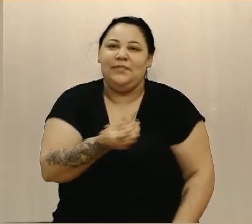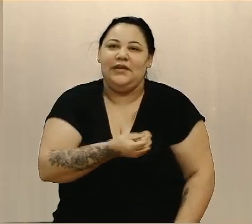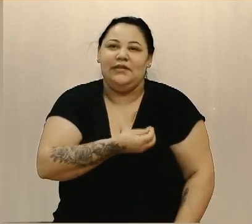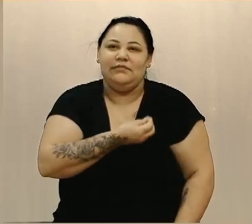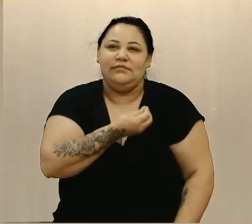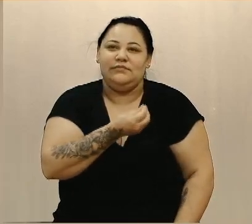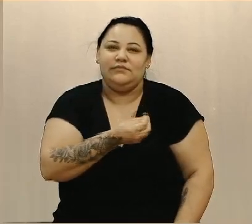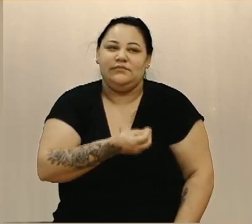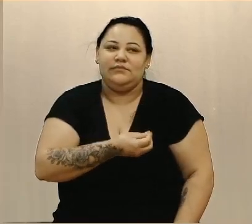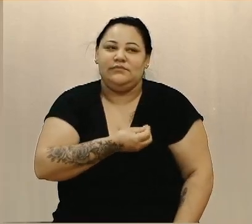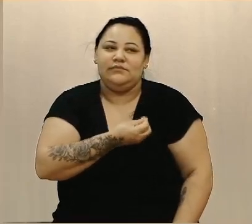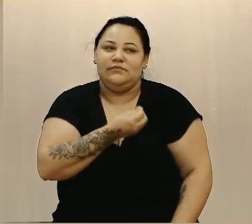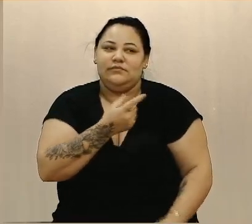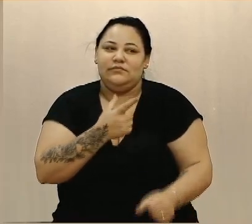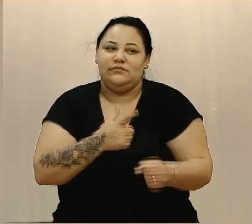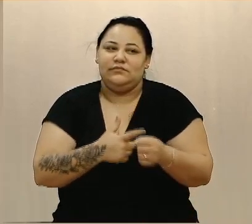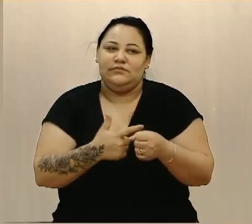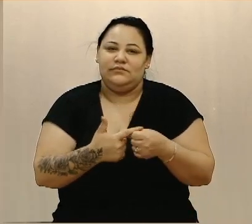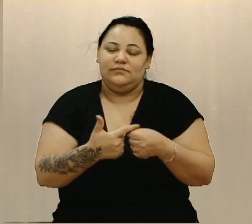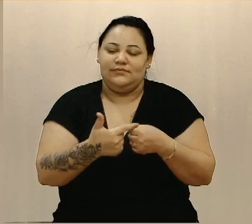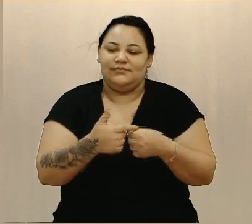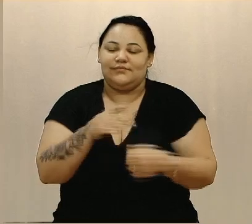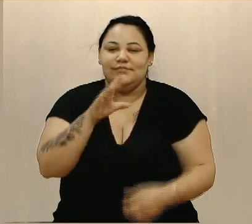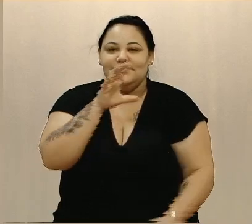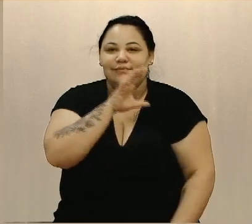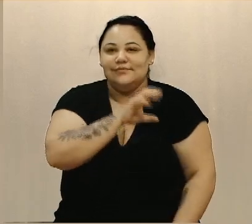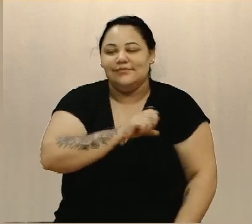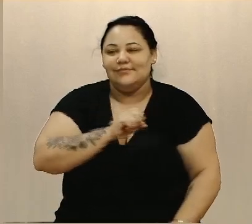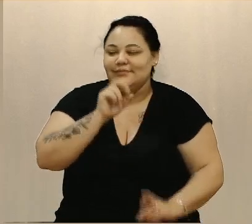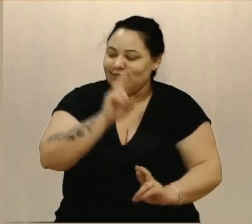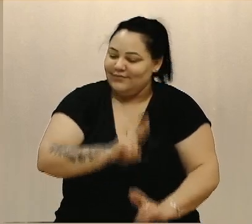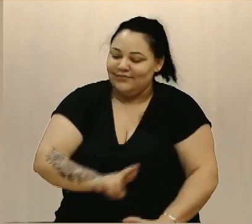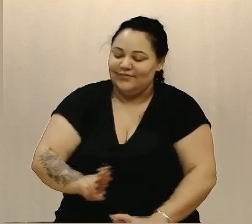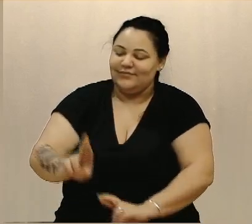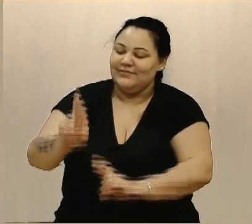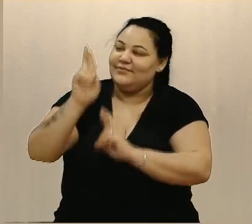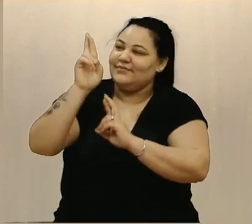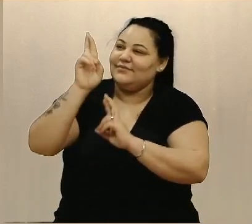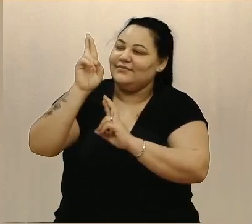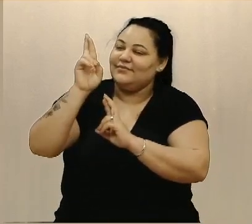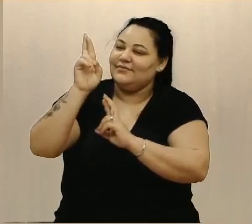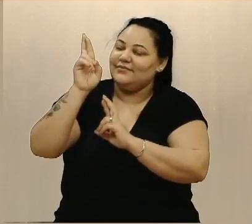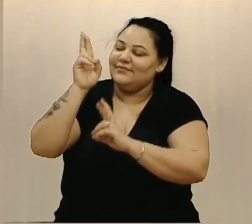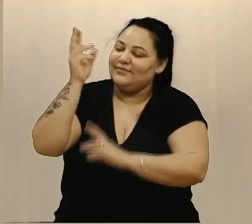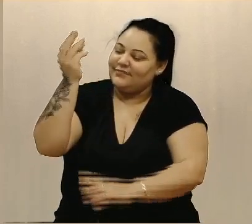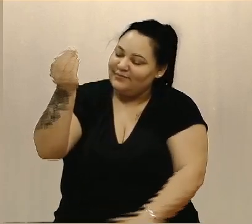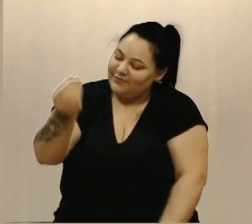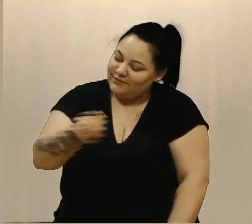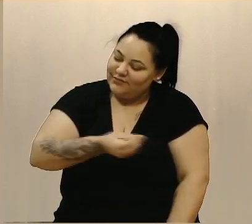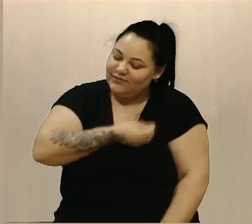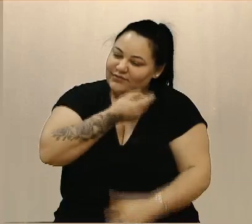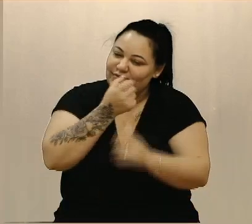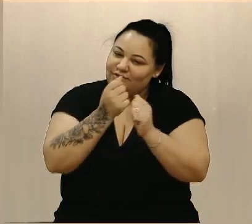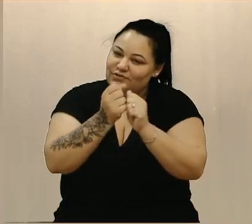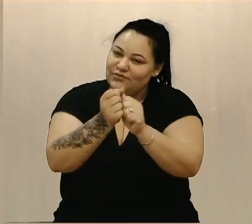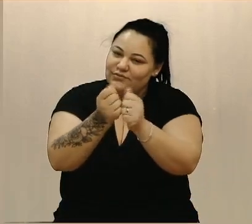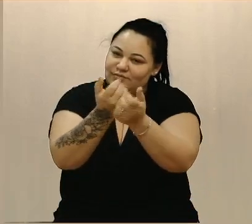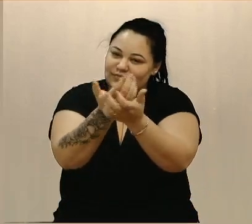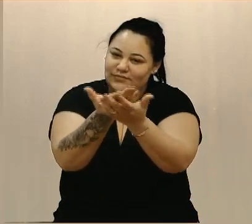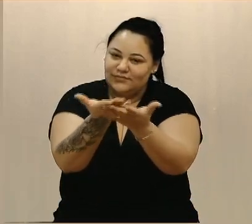Cidade de amor e esperança, eu vivo a partir de você.